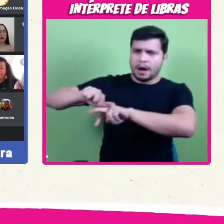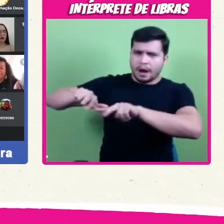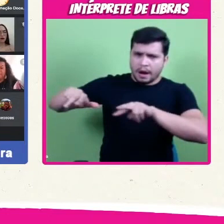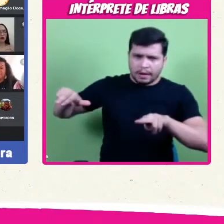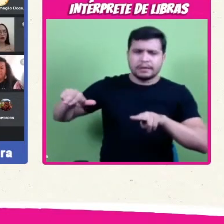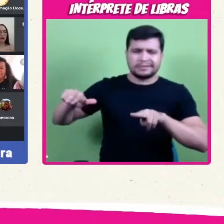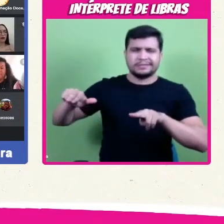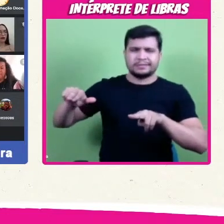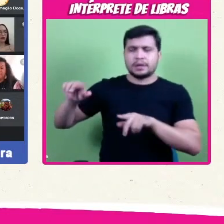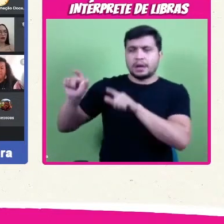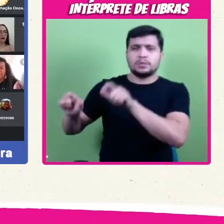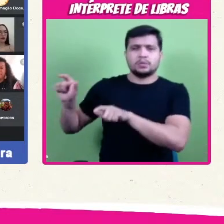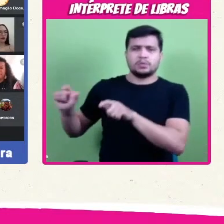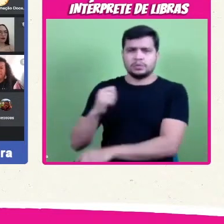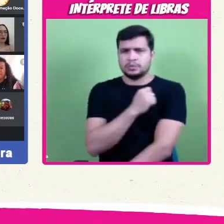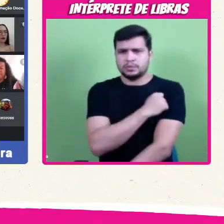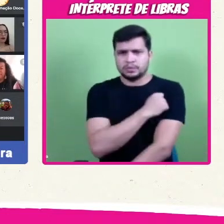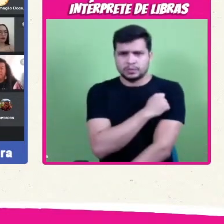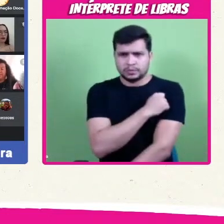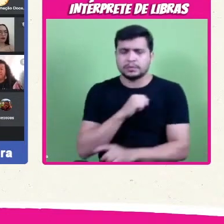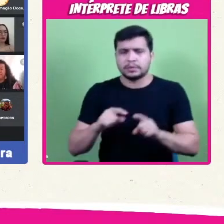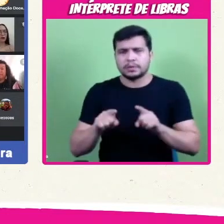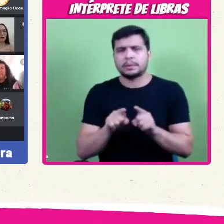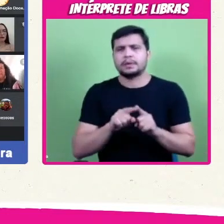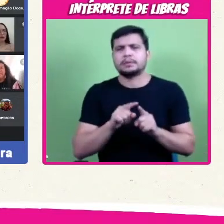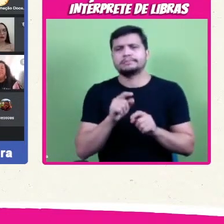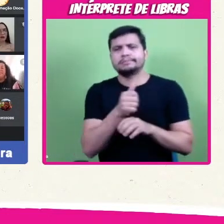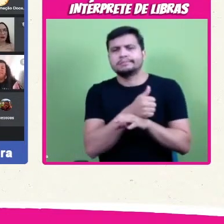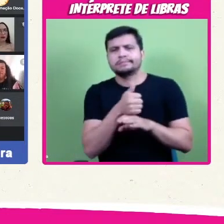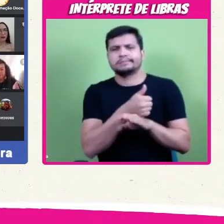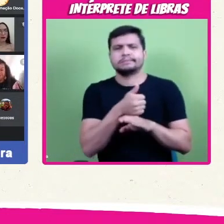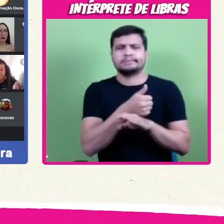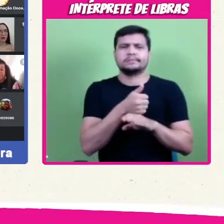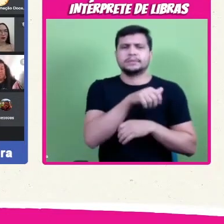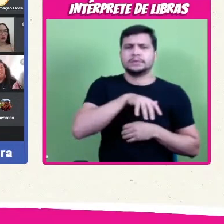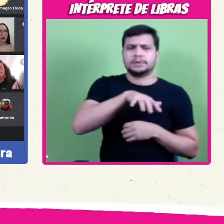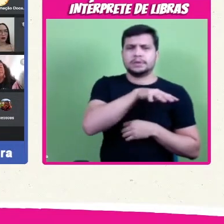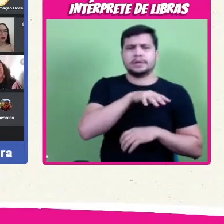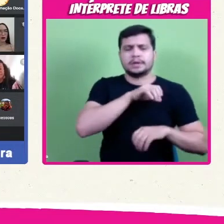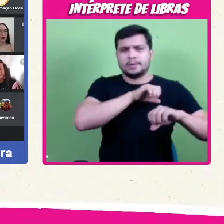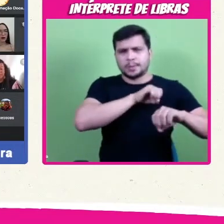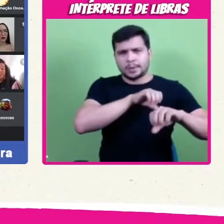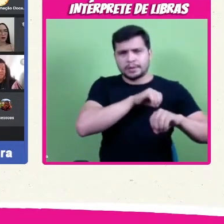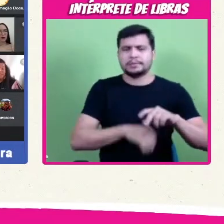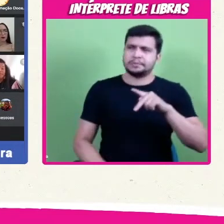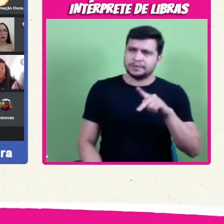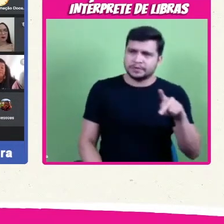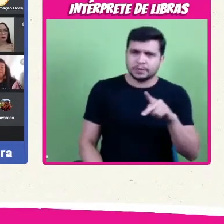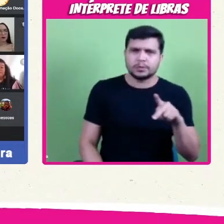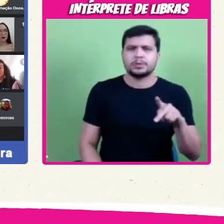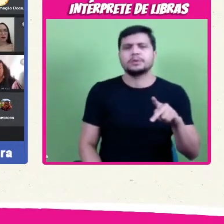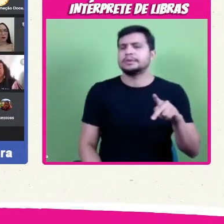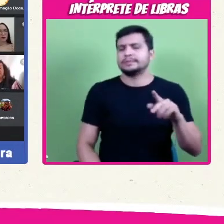nossos estudantes, dos nossos professores e professoras e de todos os trabalhadores em educação e, em